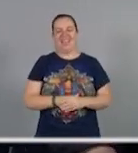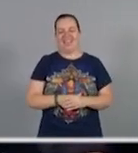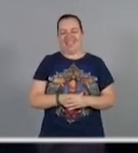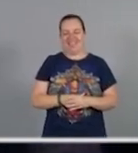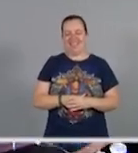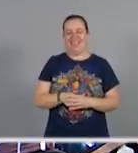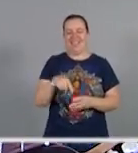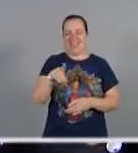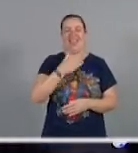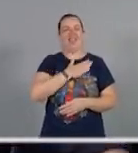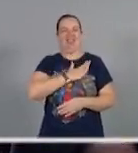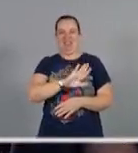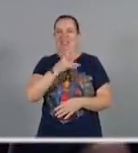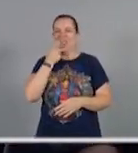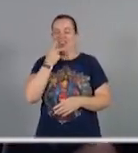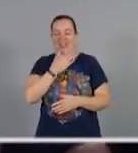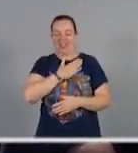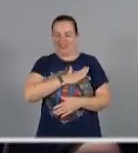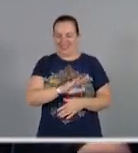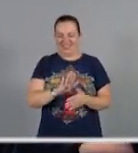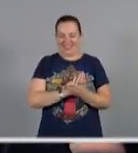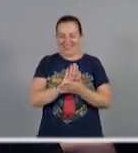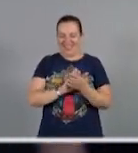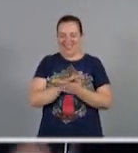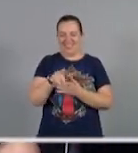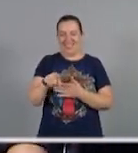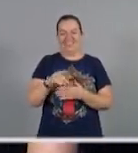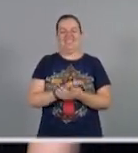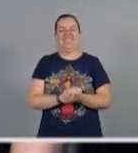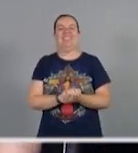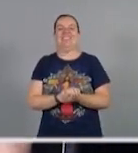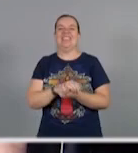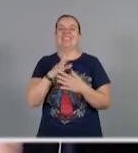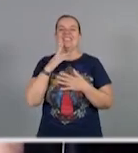não gosta de falar, não gosta de se pronunciar. Por isso que eu peguei você para Cristo hoje.